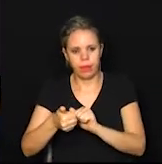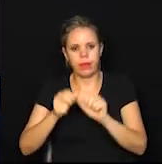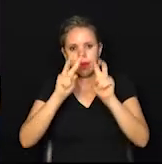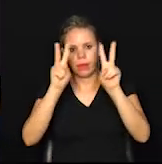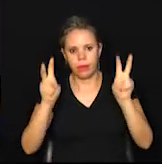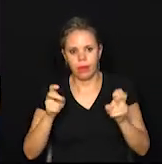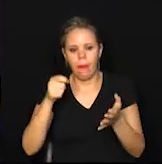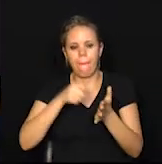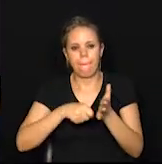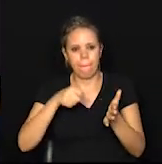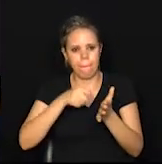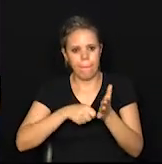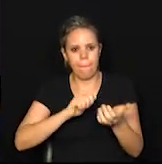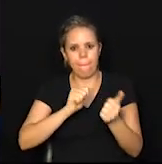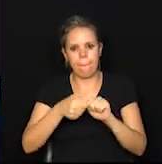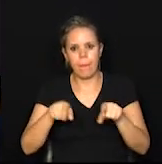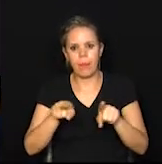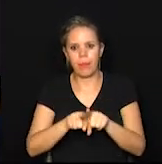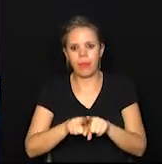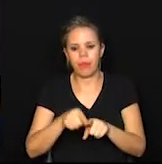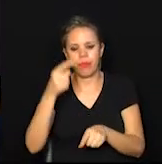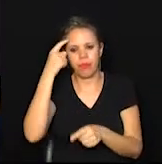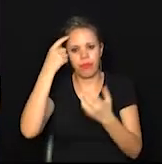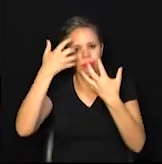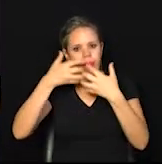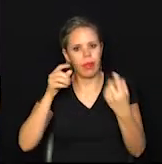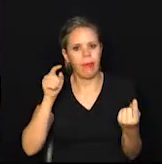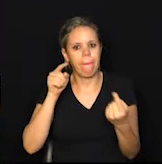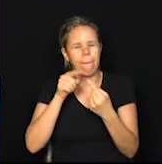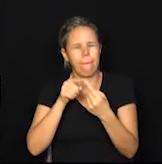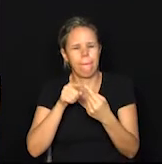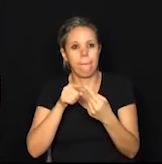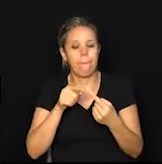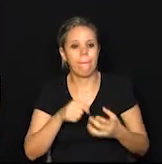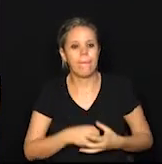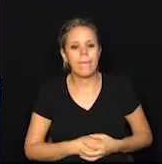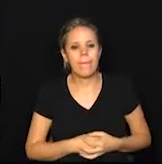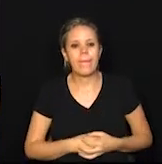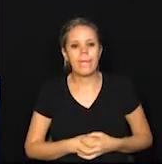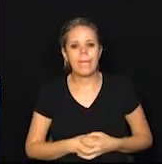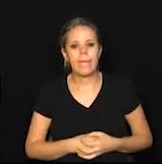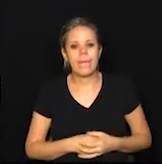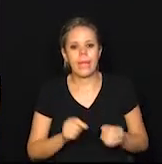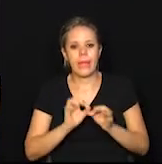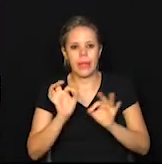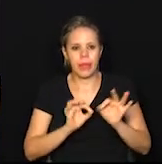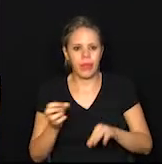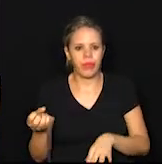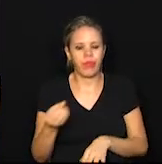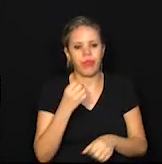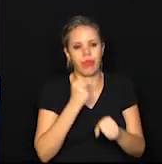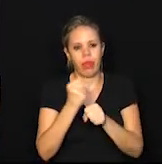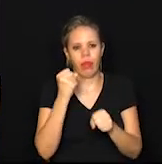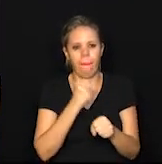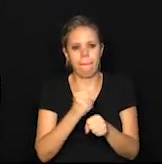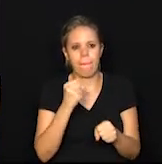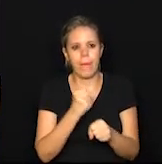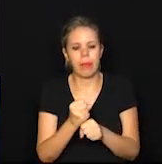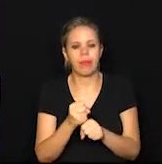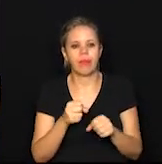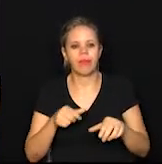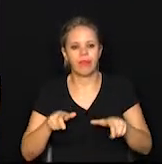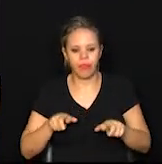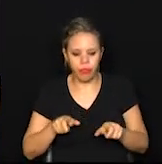temática de esporte, tem que também pensar nesse sentido. E para isso estão fazendo novas construções de pista